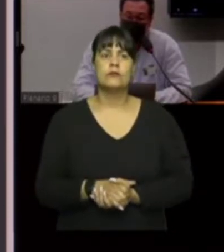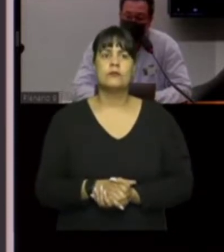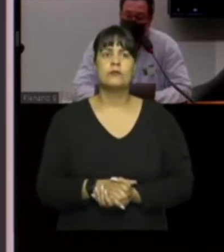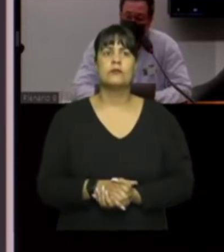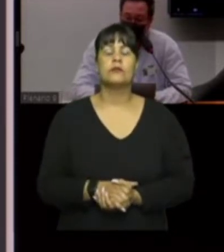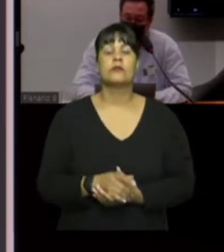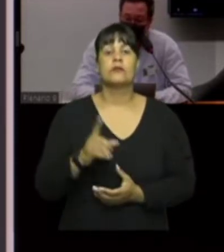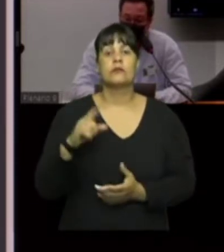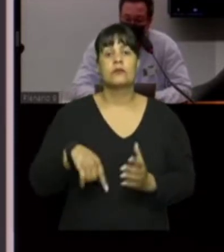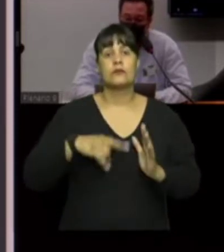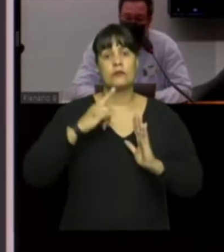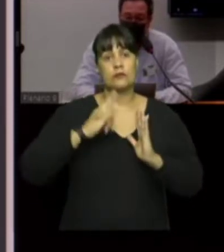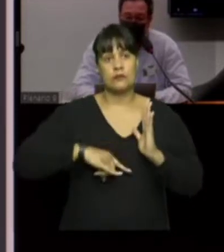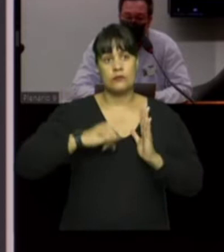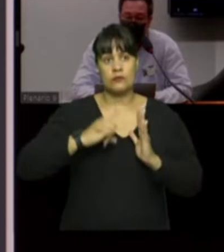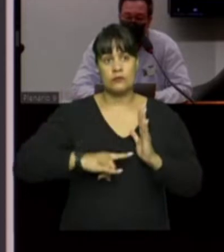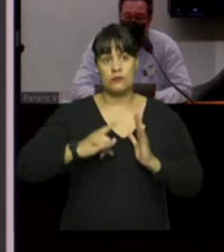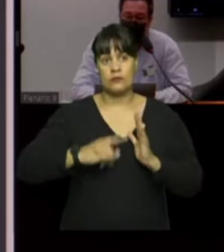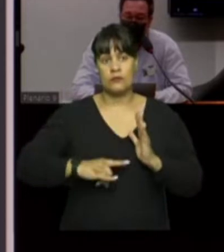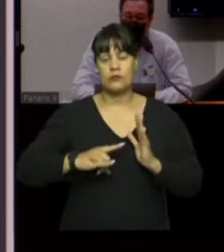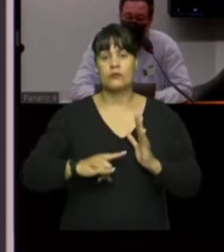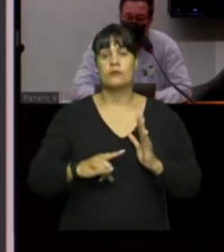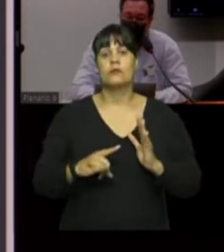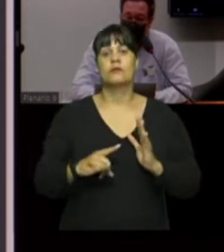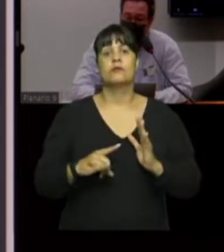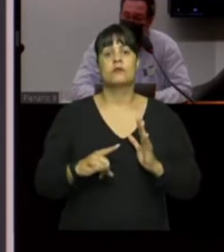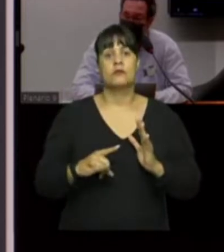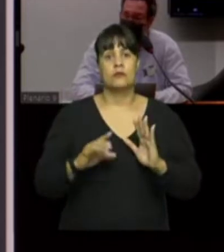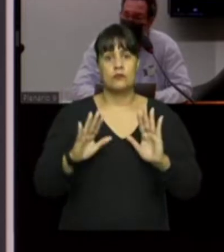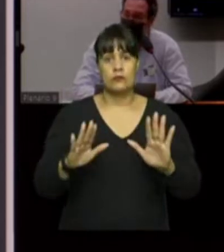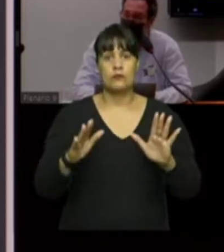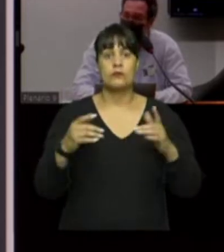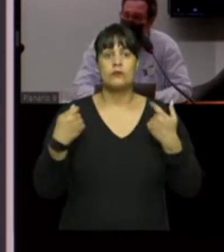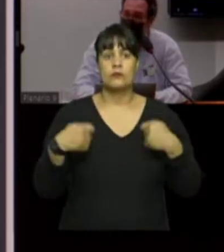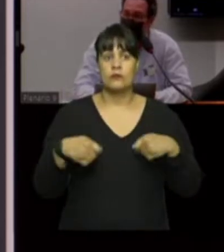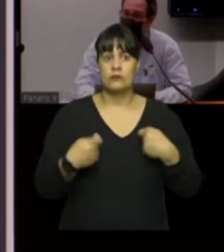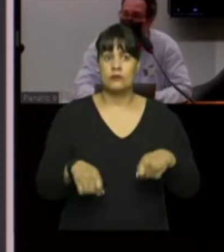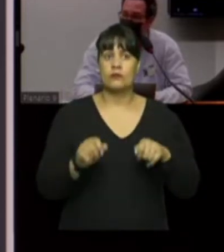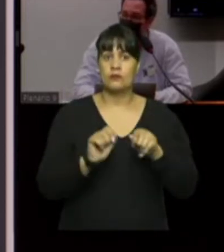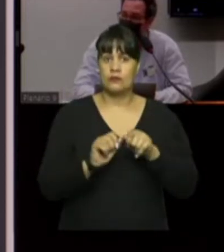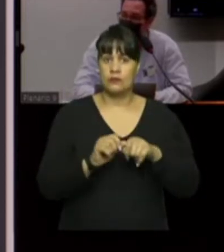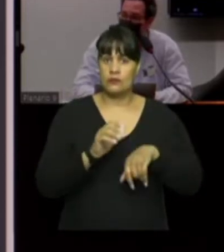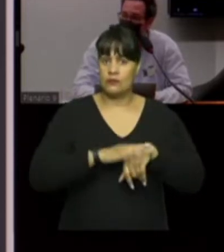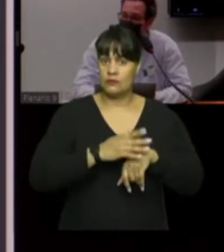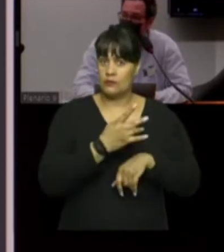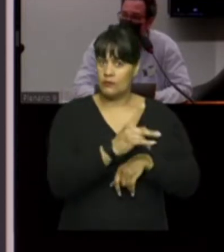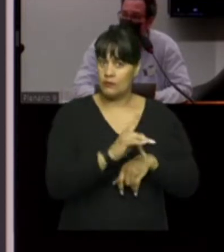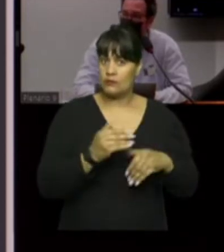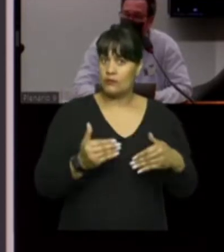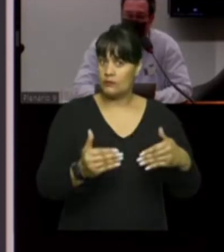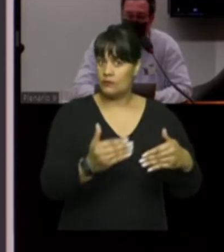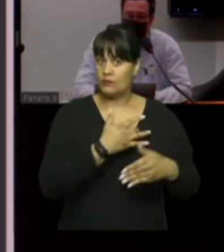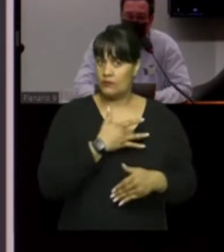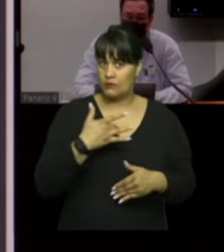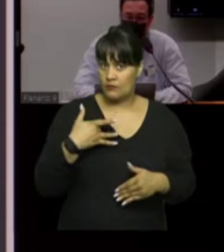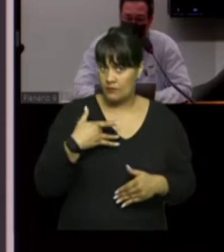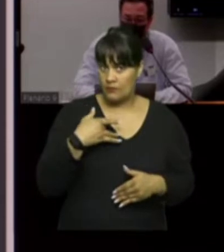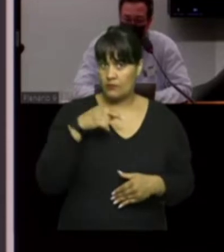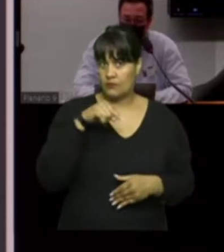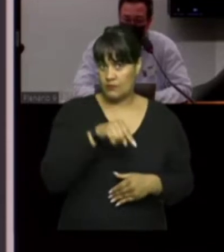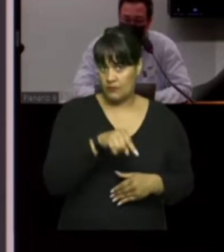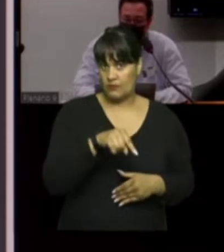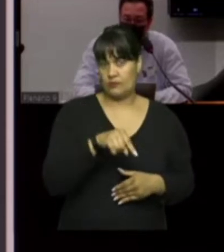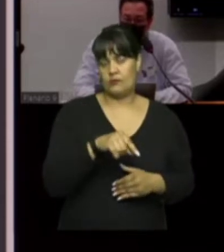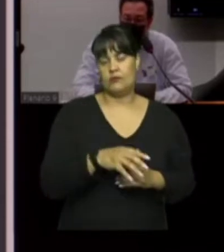é um documento que deveria ter sido produzido pelo próprio Ministério da Saúde, que é o Saúde Mental em